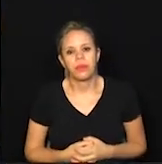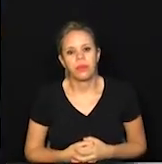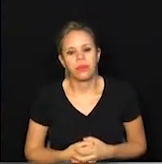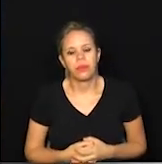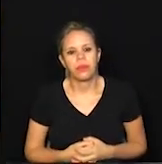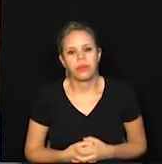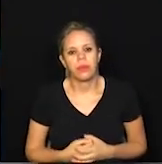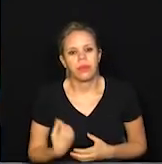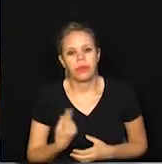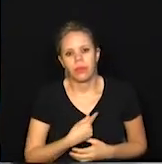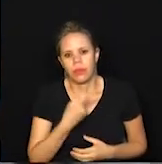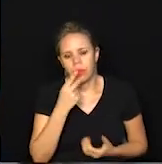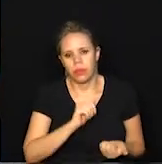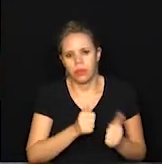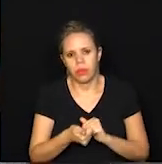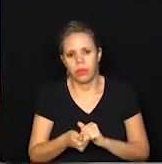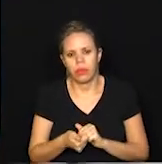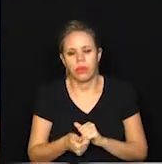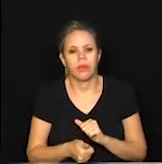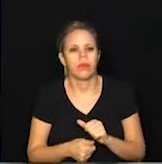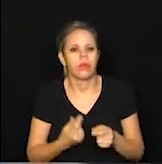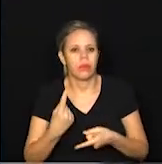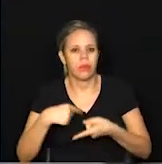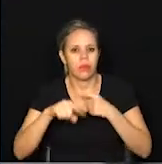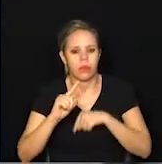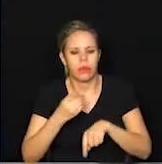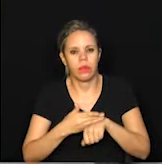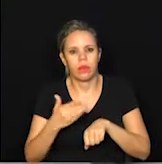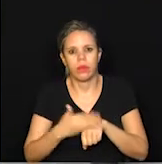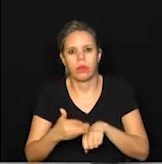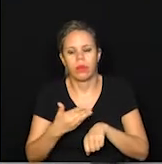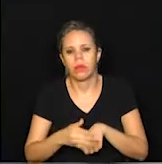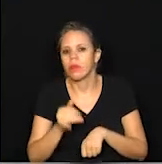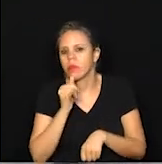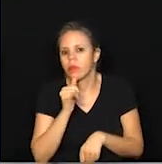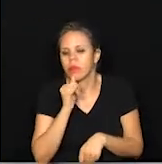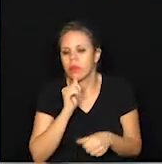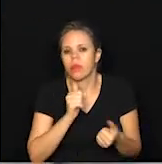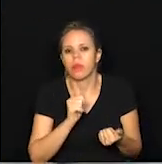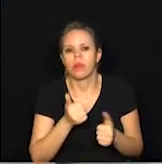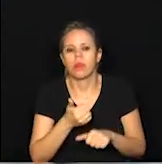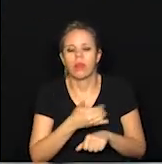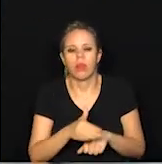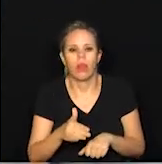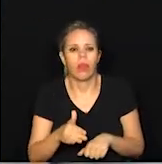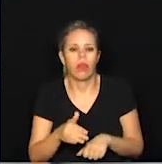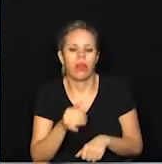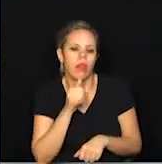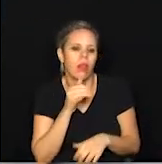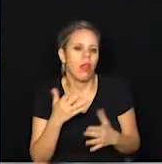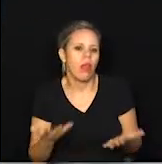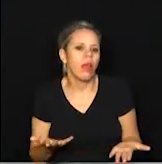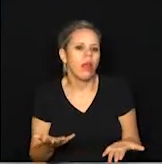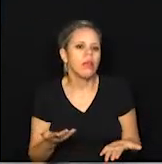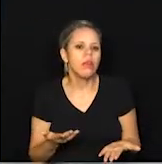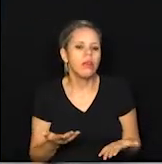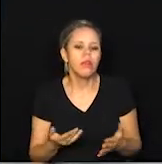Quando falamos em esporte de rendimento, nós entramos com treinamento esportivo. O treinamento esportivo é